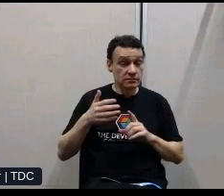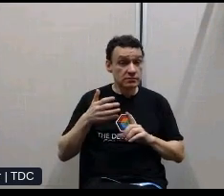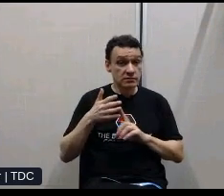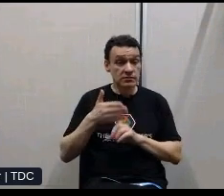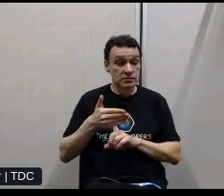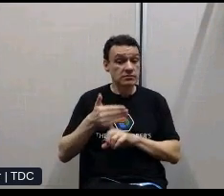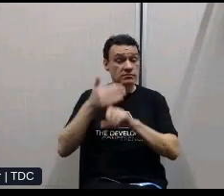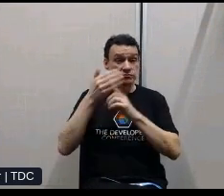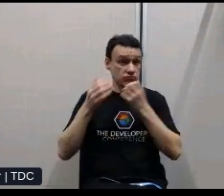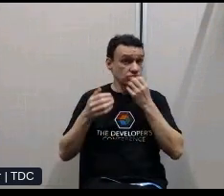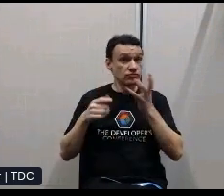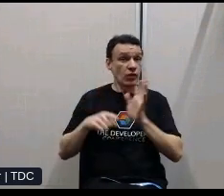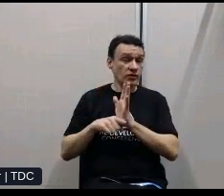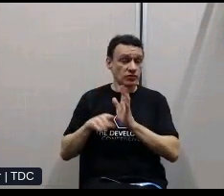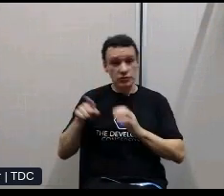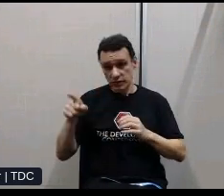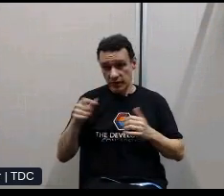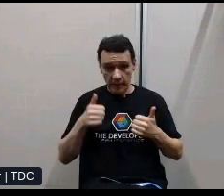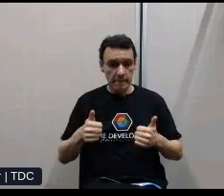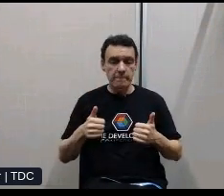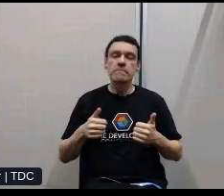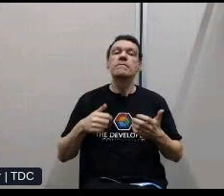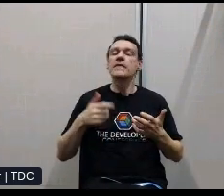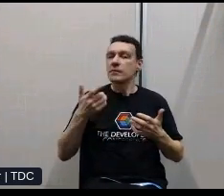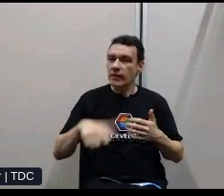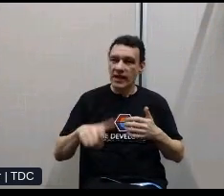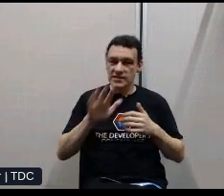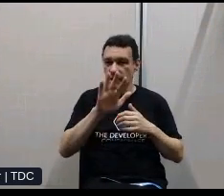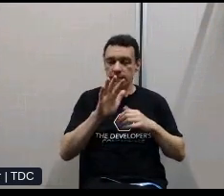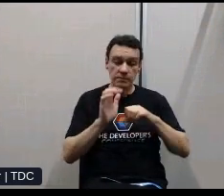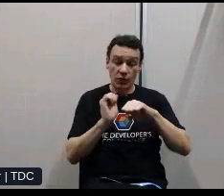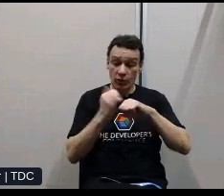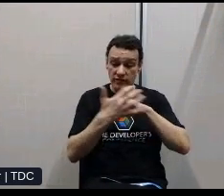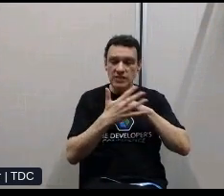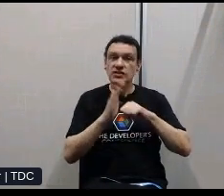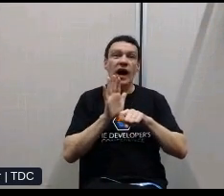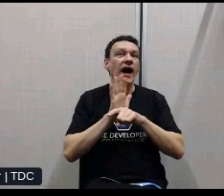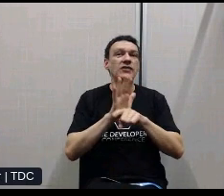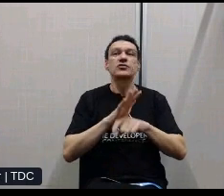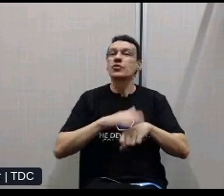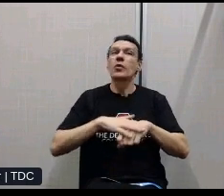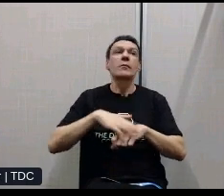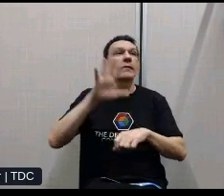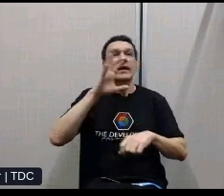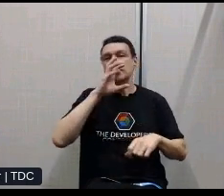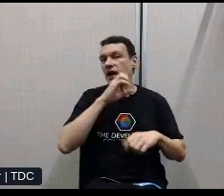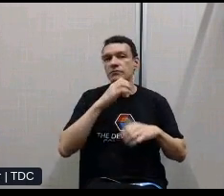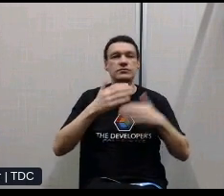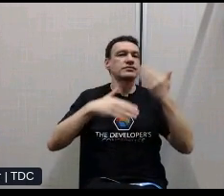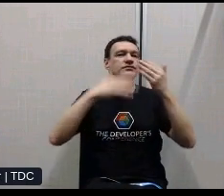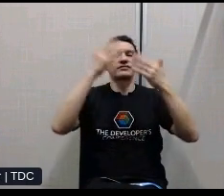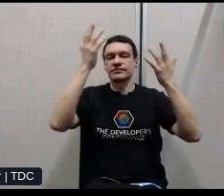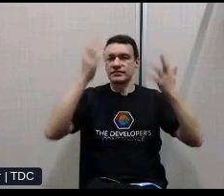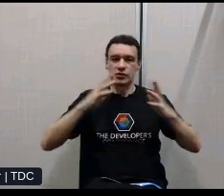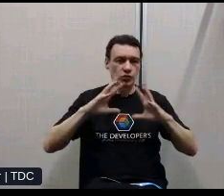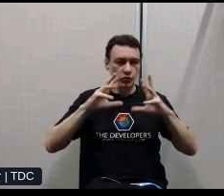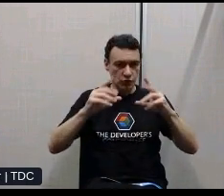E, claro, né, o Covid, ele aumentou essa adoção devido à restrição de sair de casa. E, por